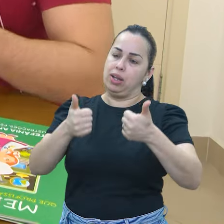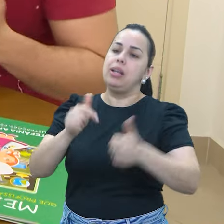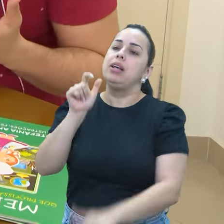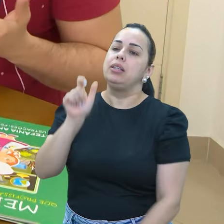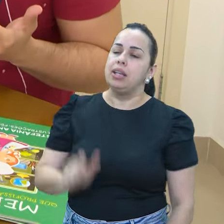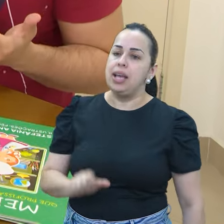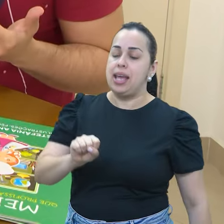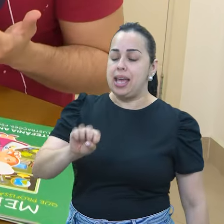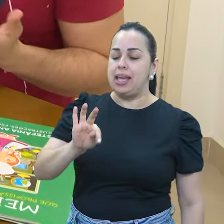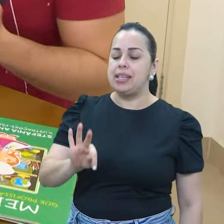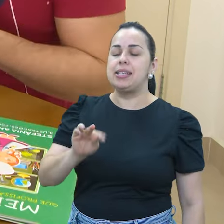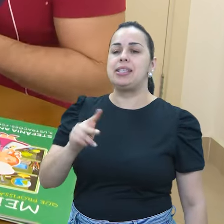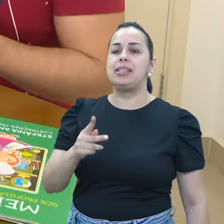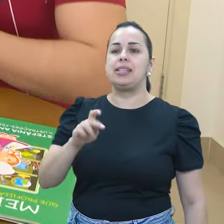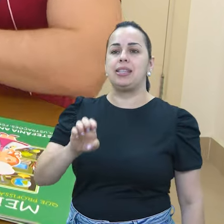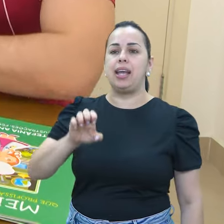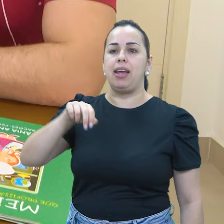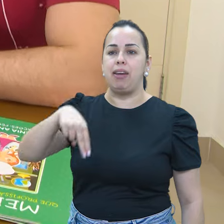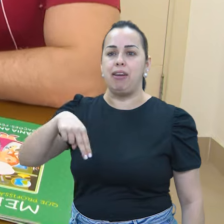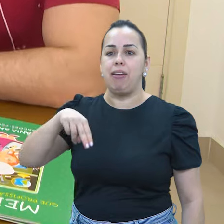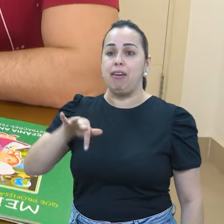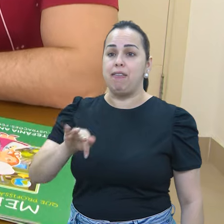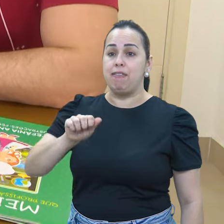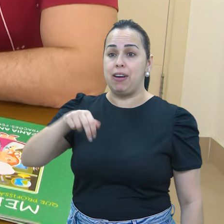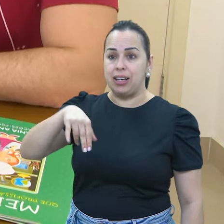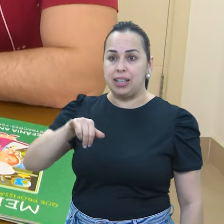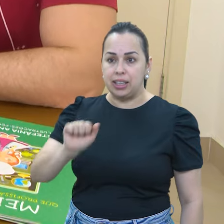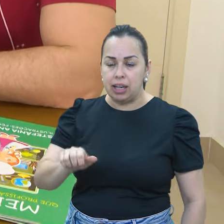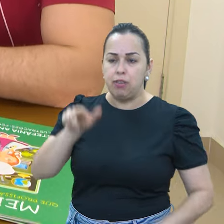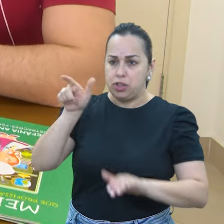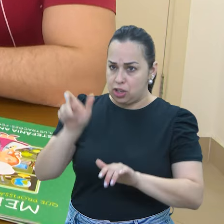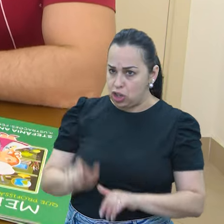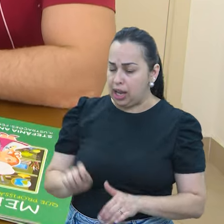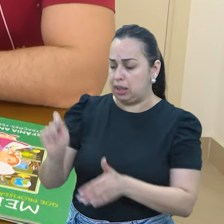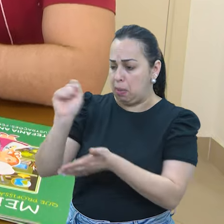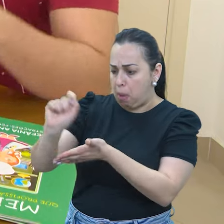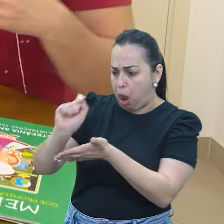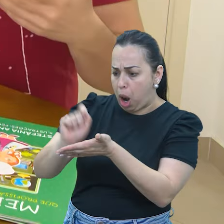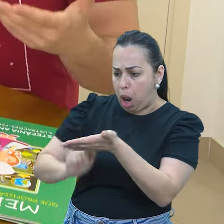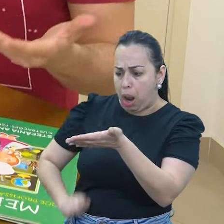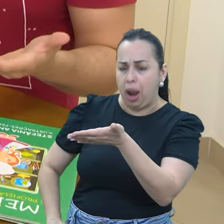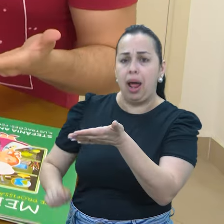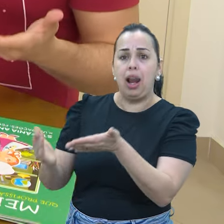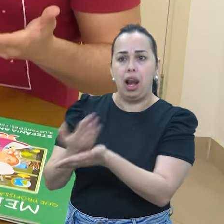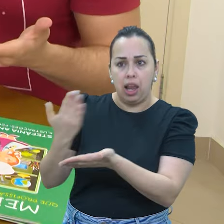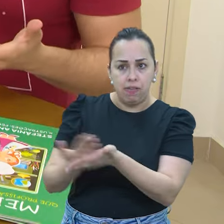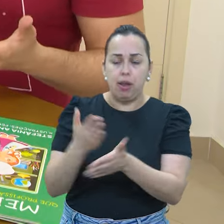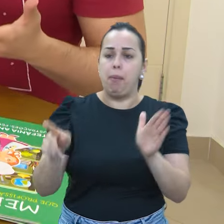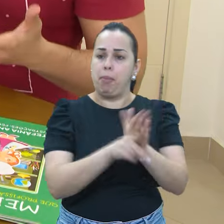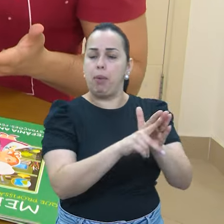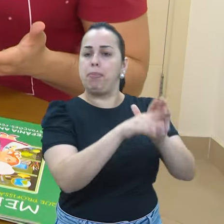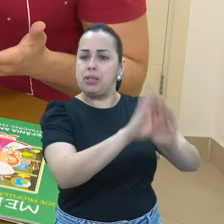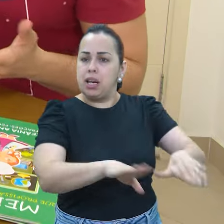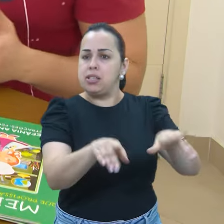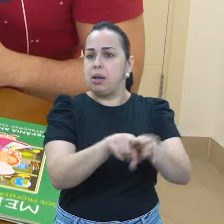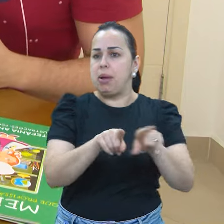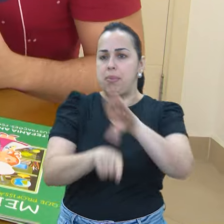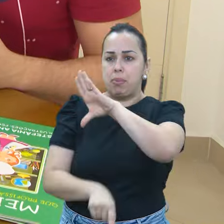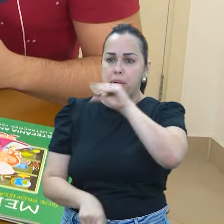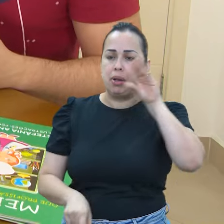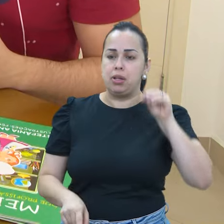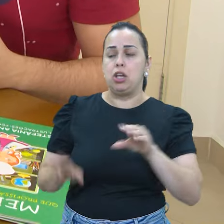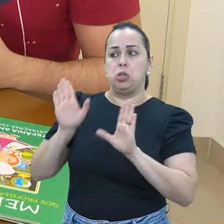muito melhor do que eu, é claro, né? Stefânia já está trabalhando aí com a leitura, escrevendo muitas obras para as crianças e